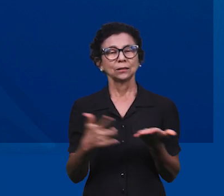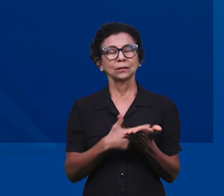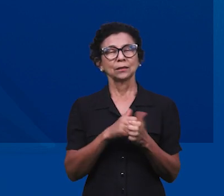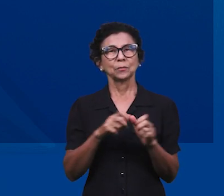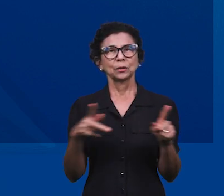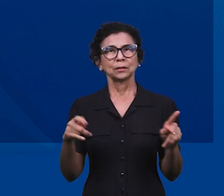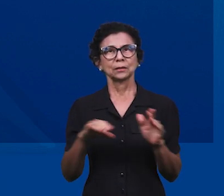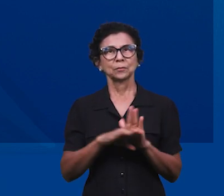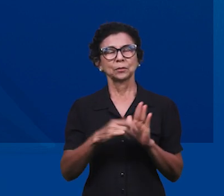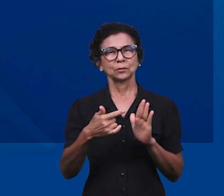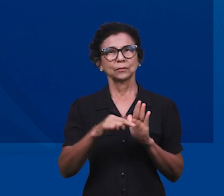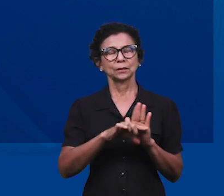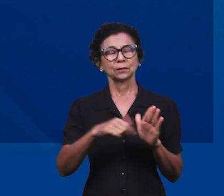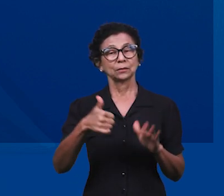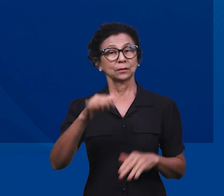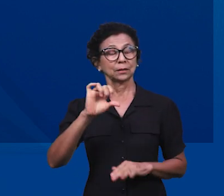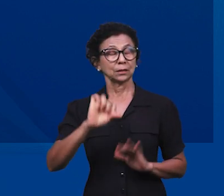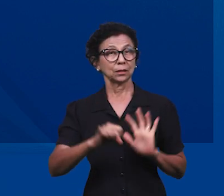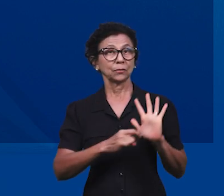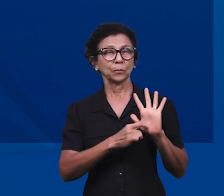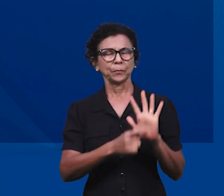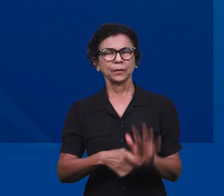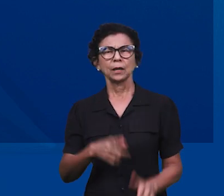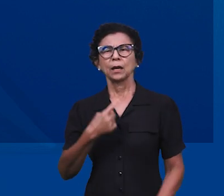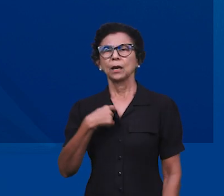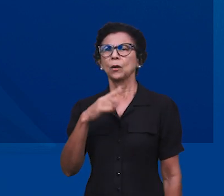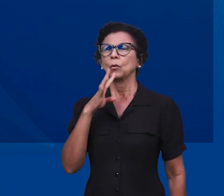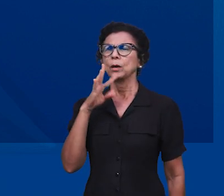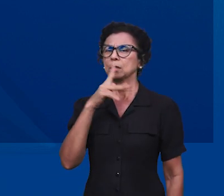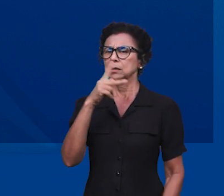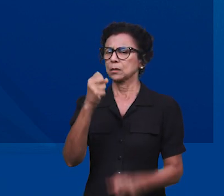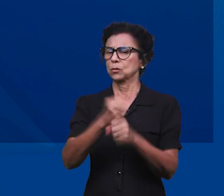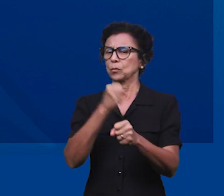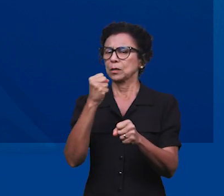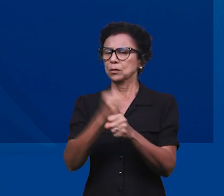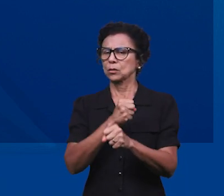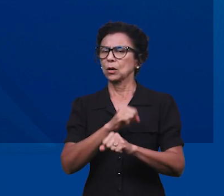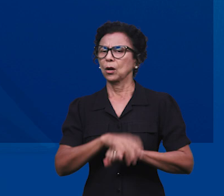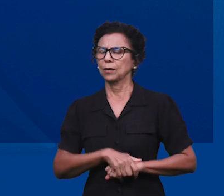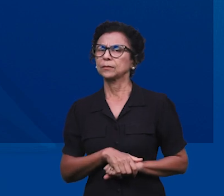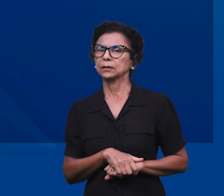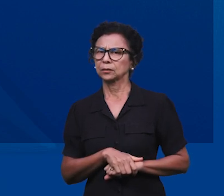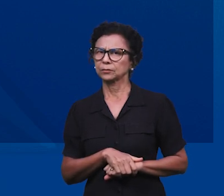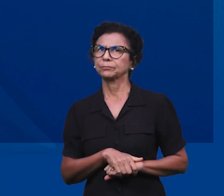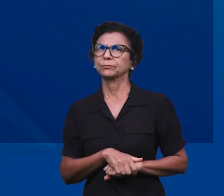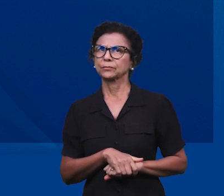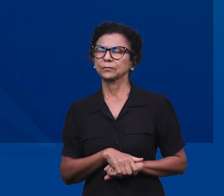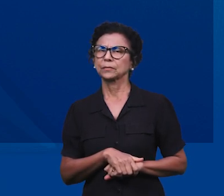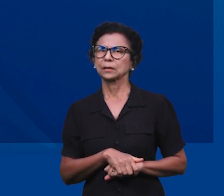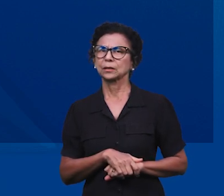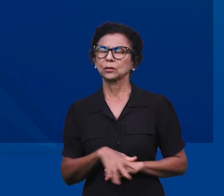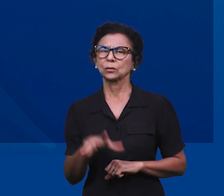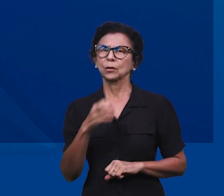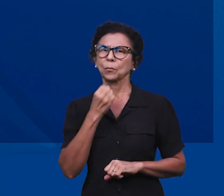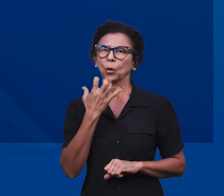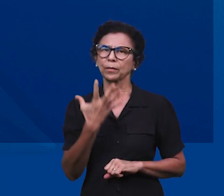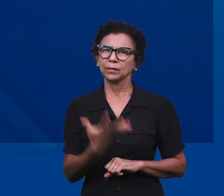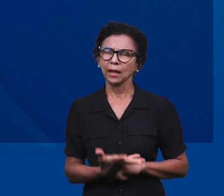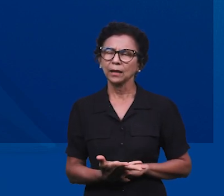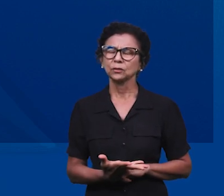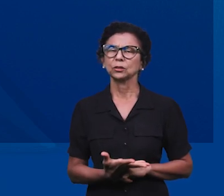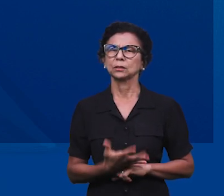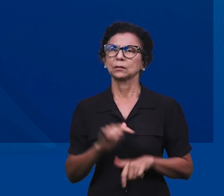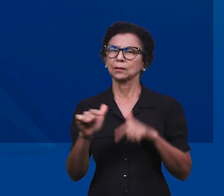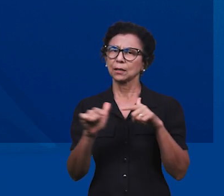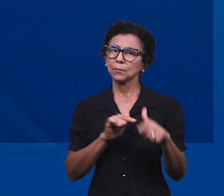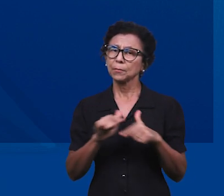Apocalipse 2,19 nos diz: Eu conheço as tuas obras e a tua caridade, e o teu serviço, e a